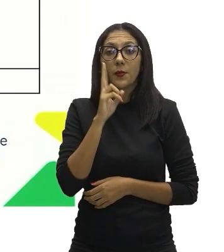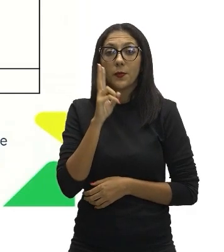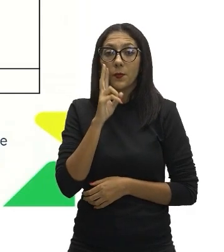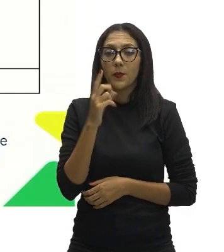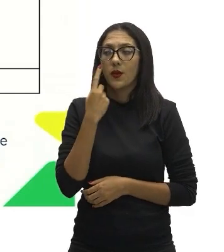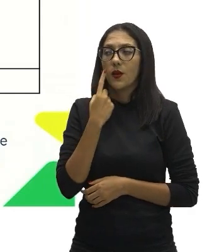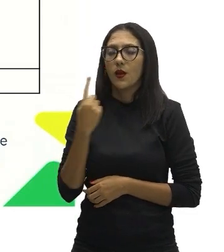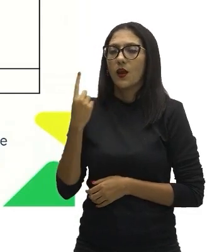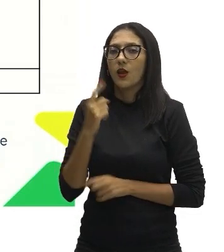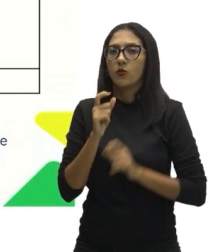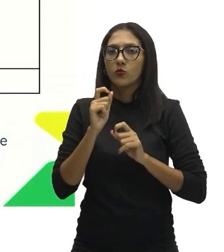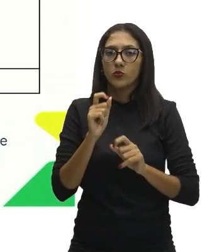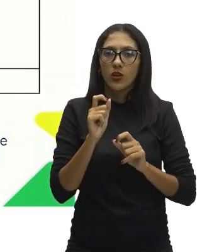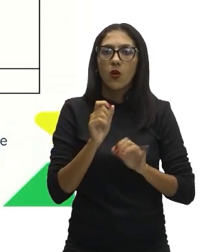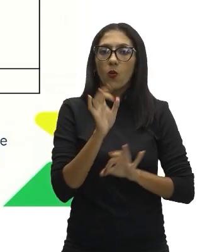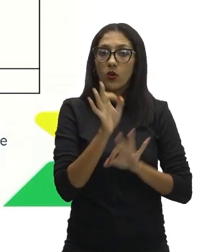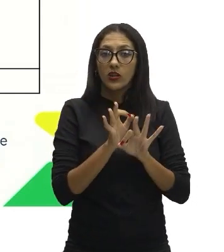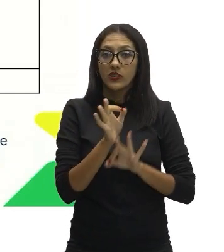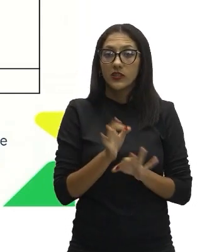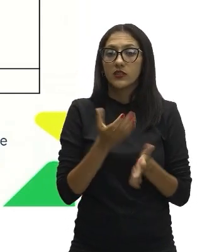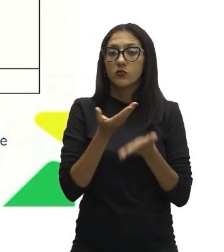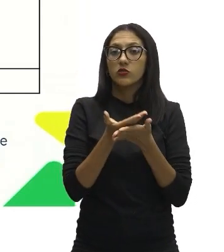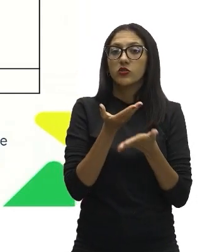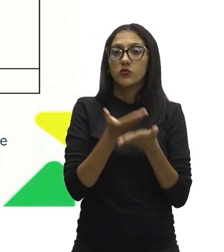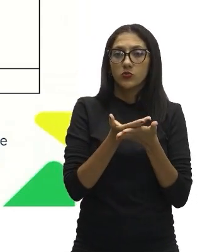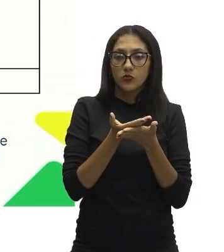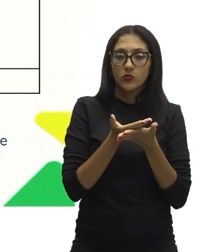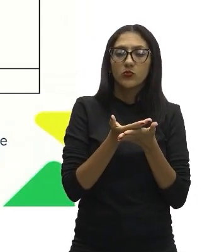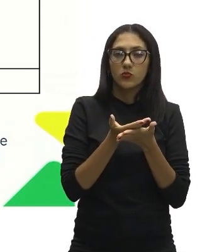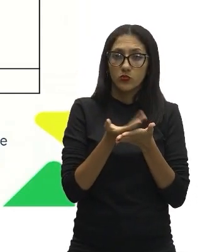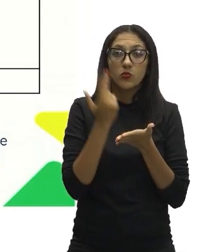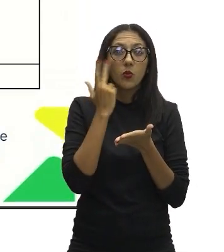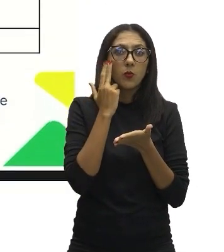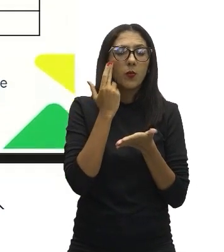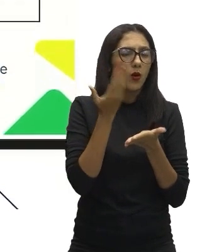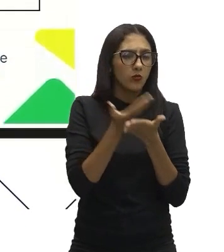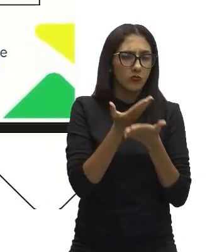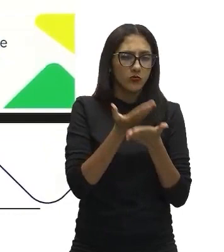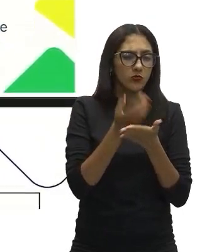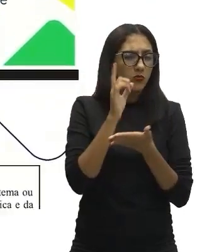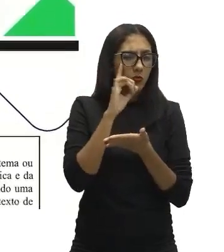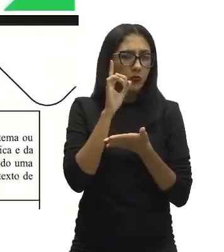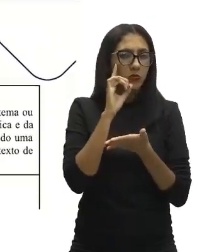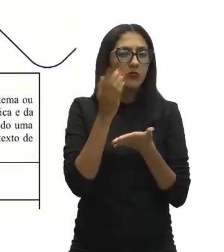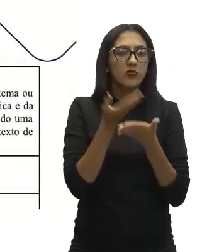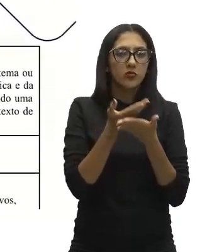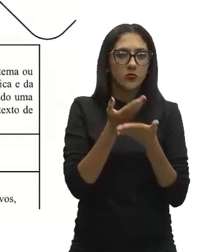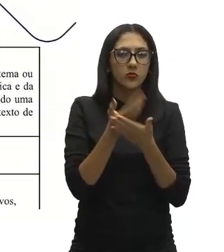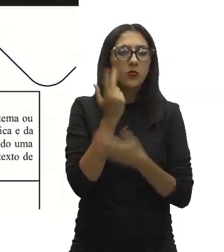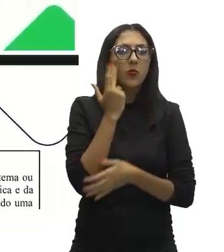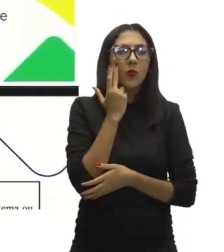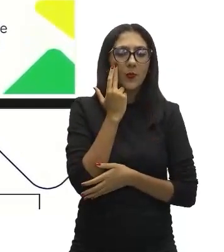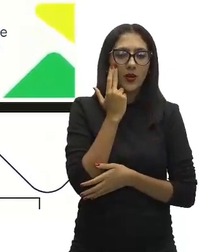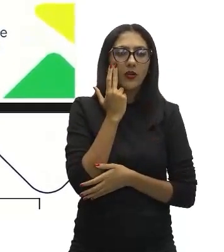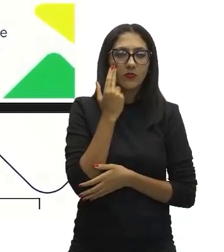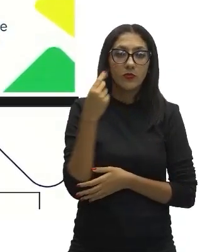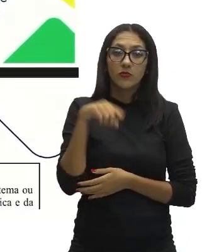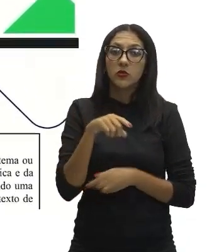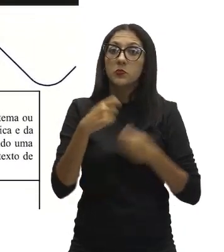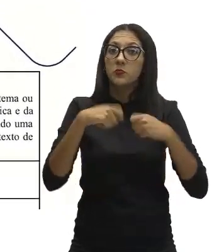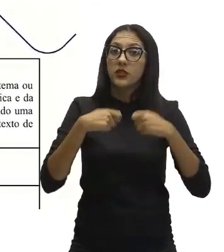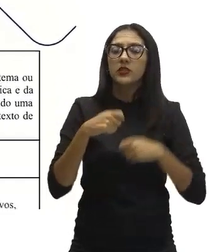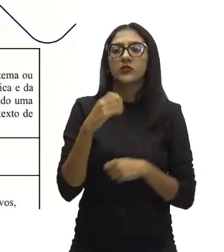aula. Depois que ela vai mostrar para vocês o de aula assíncrono. Exatamente. Né? Então a gente, né, precisa conhecer ele assim na sua